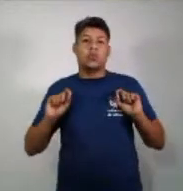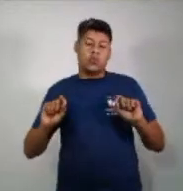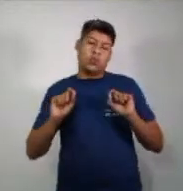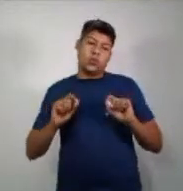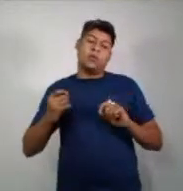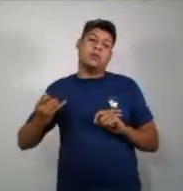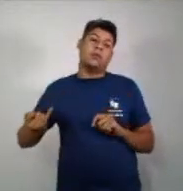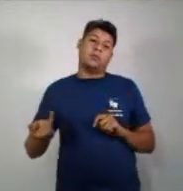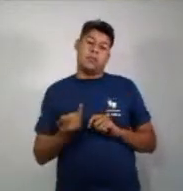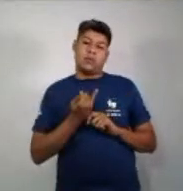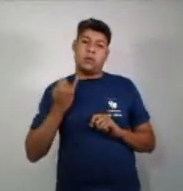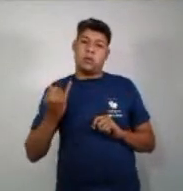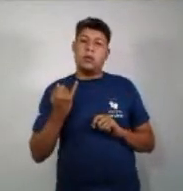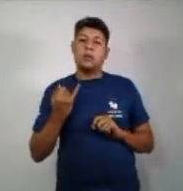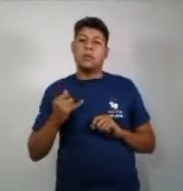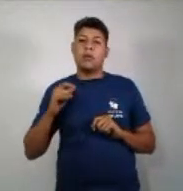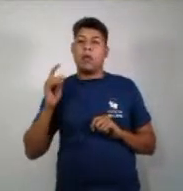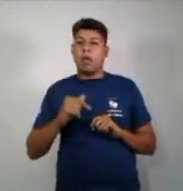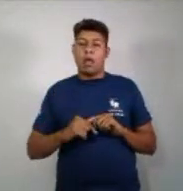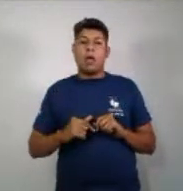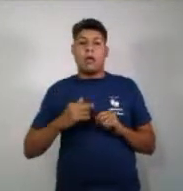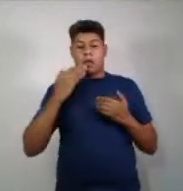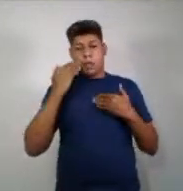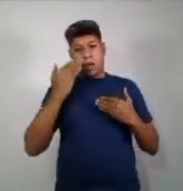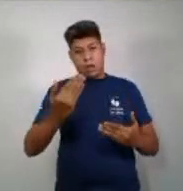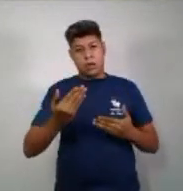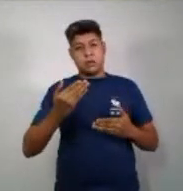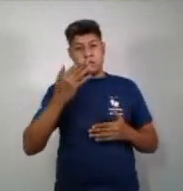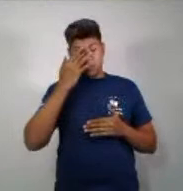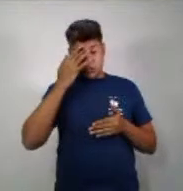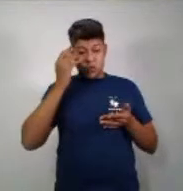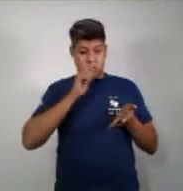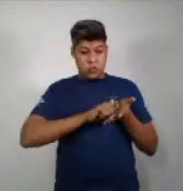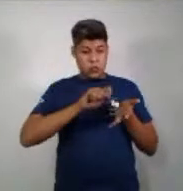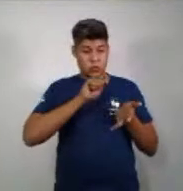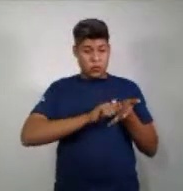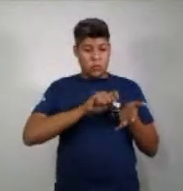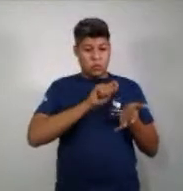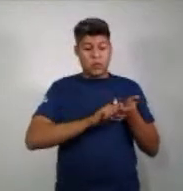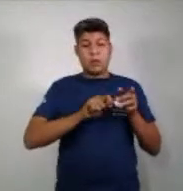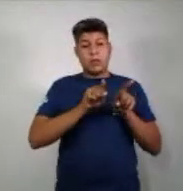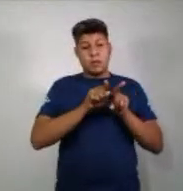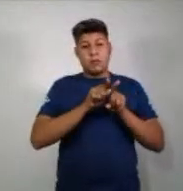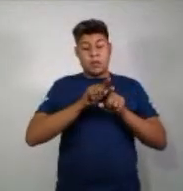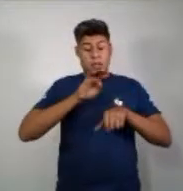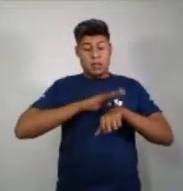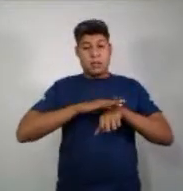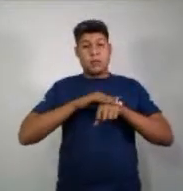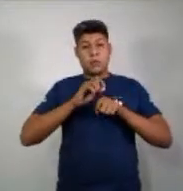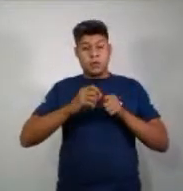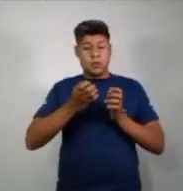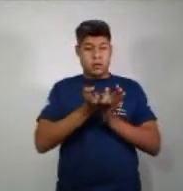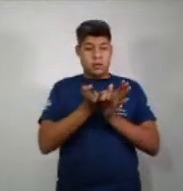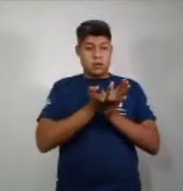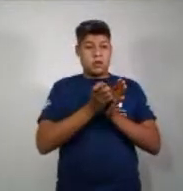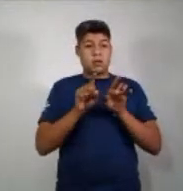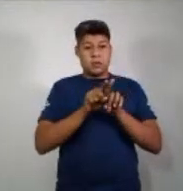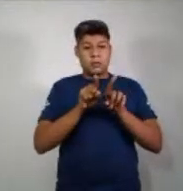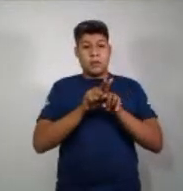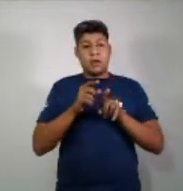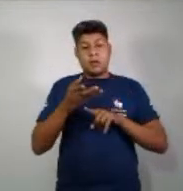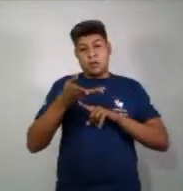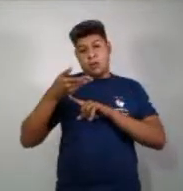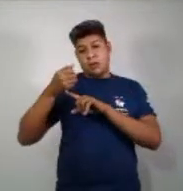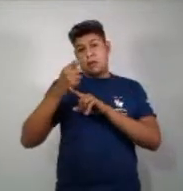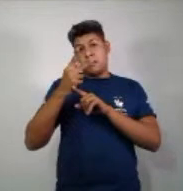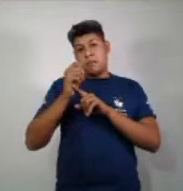importante. Eu tenho esses dois lados, né, eu como autora, né, Todavia, e na Sim. maior parte do tempo a gente edita também a obra do Paulo